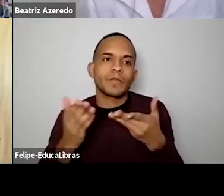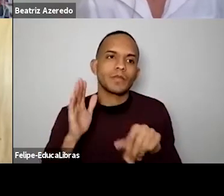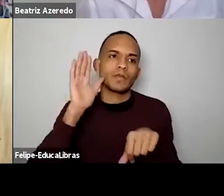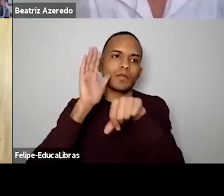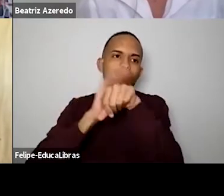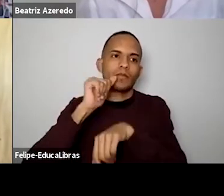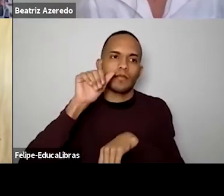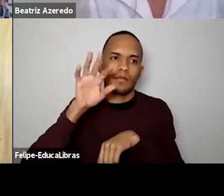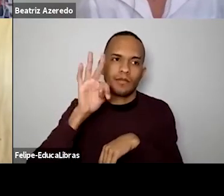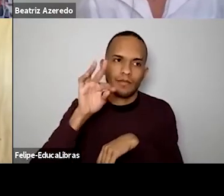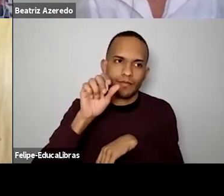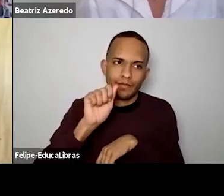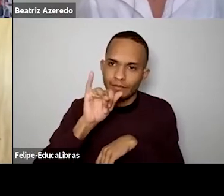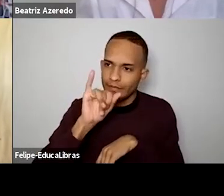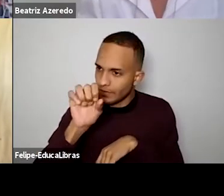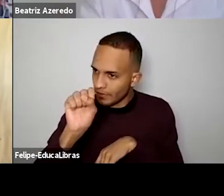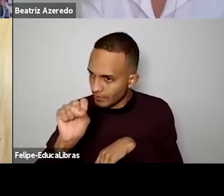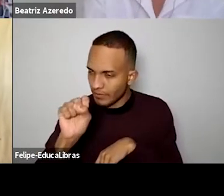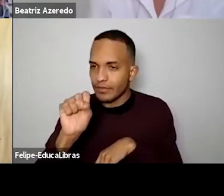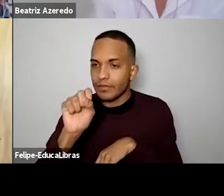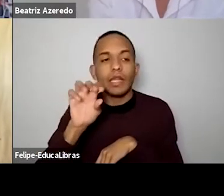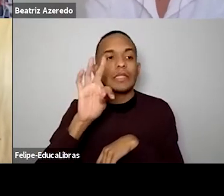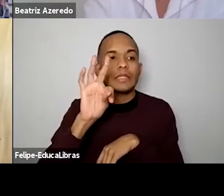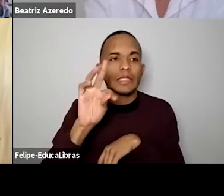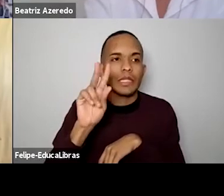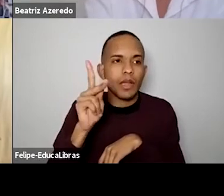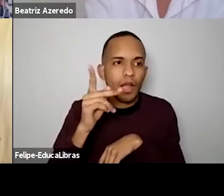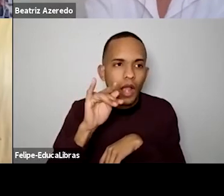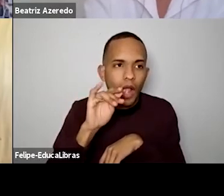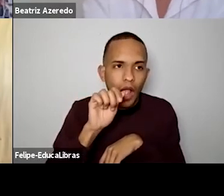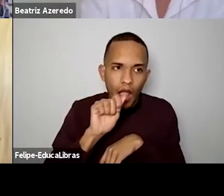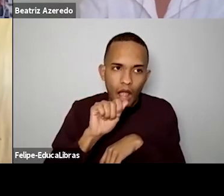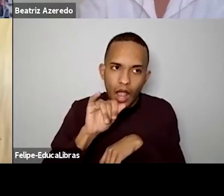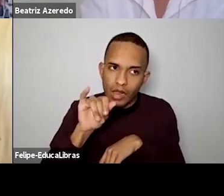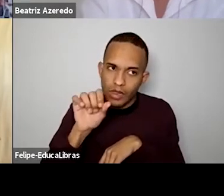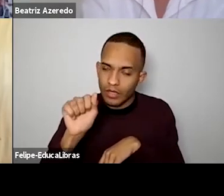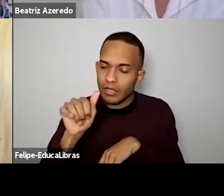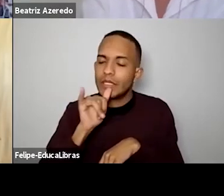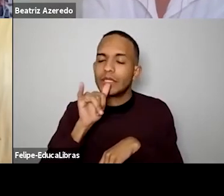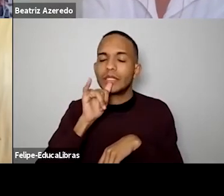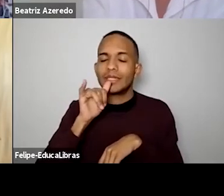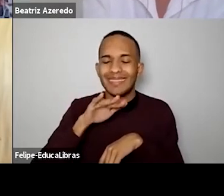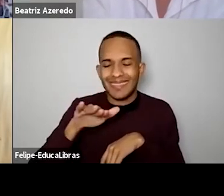Thaís, que tem uma experiência também vinda